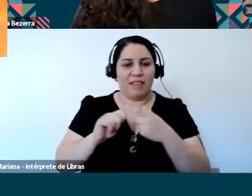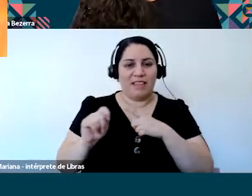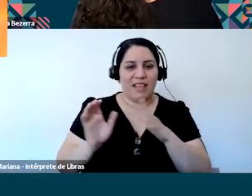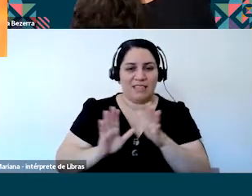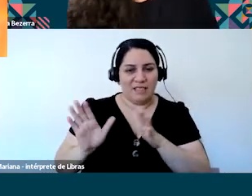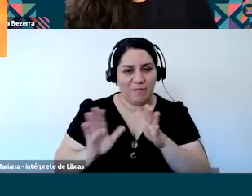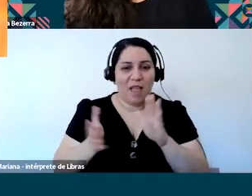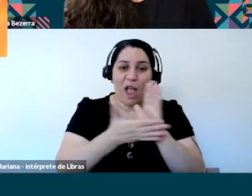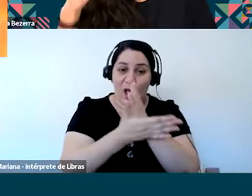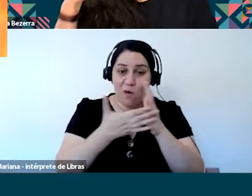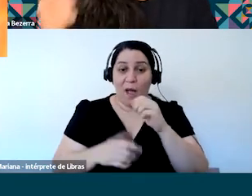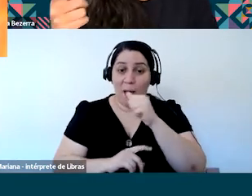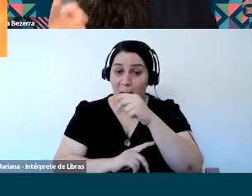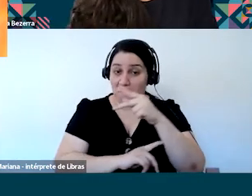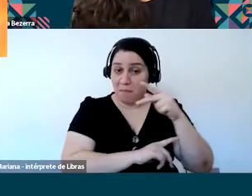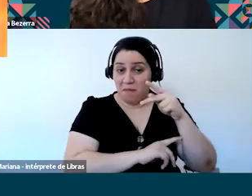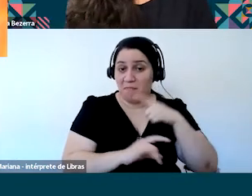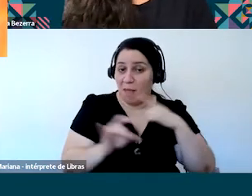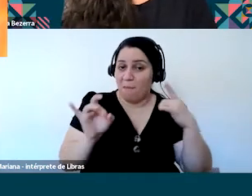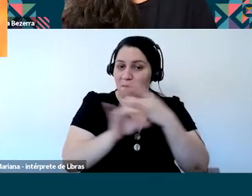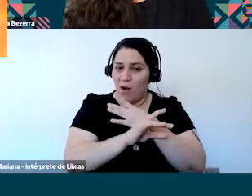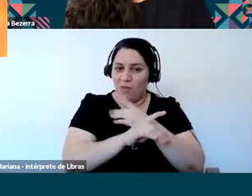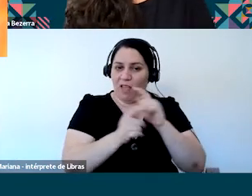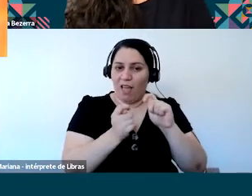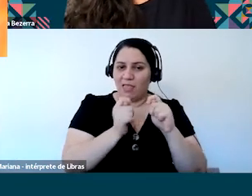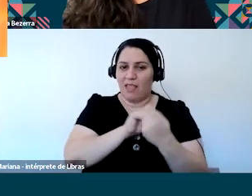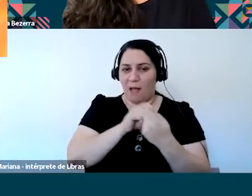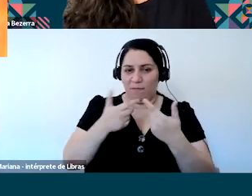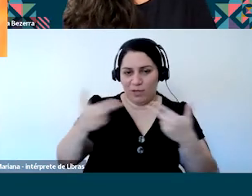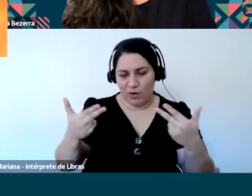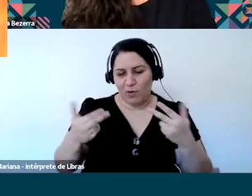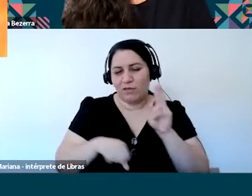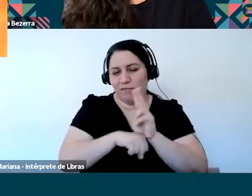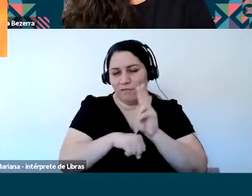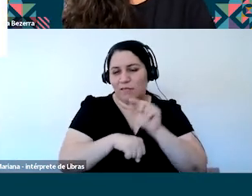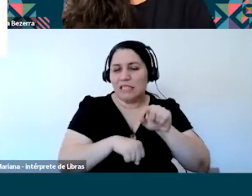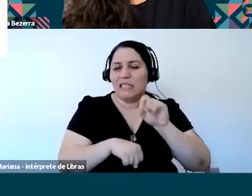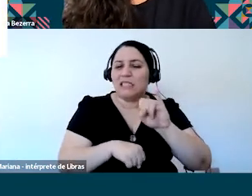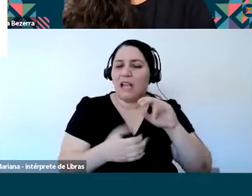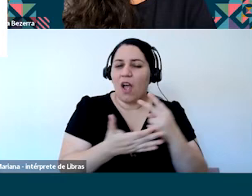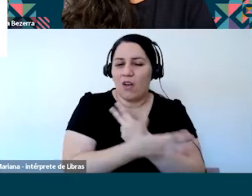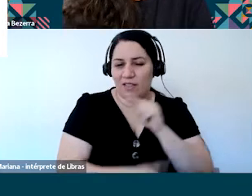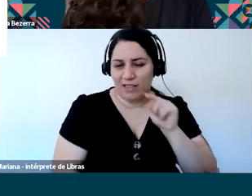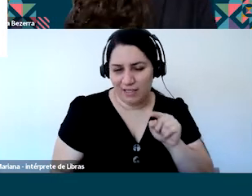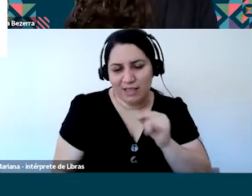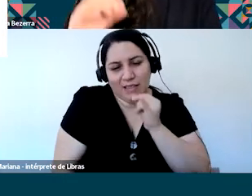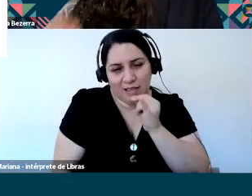aplicativo é acessível e lembrou desse contexto no teu caso.